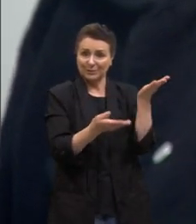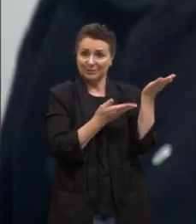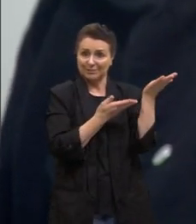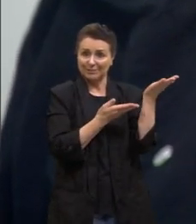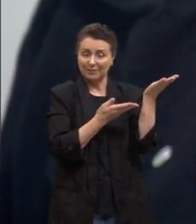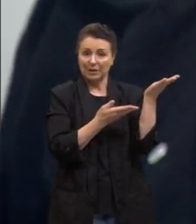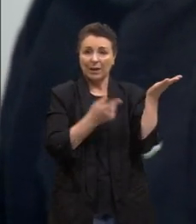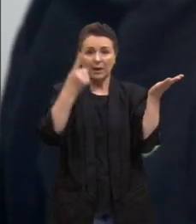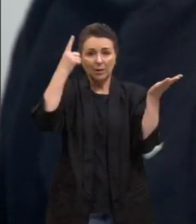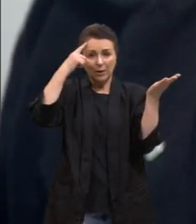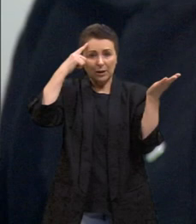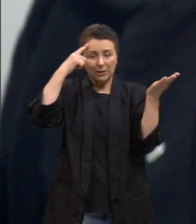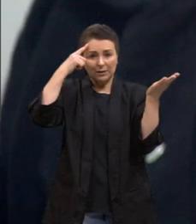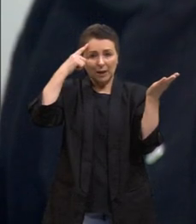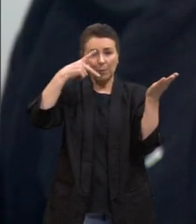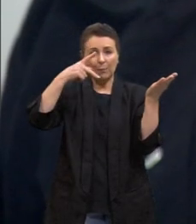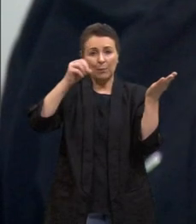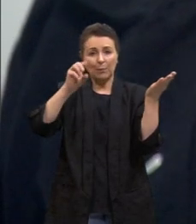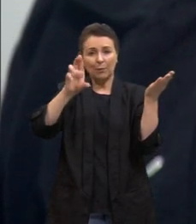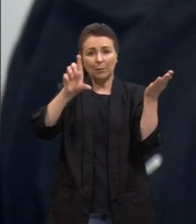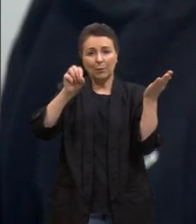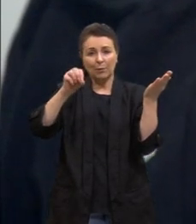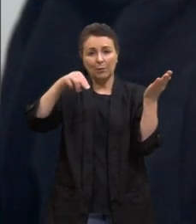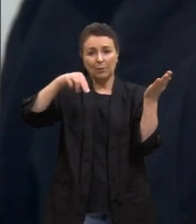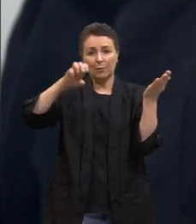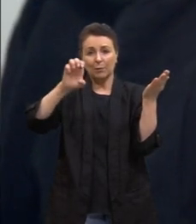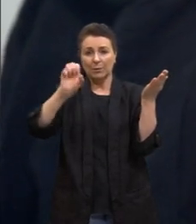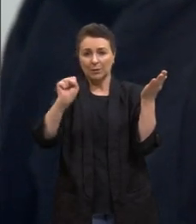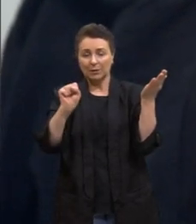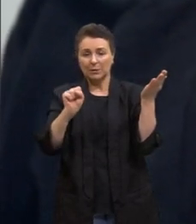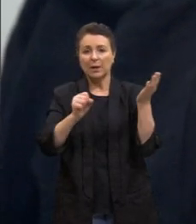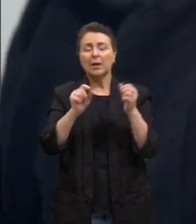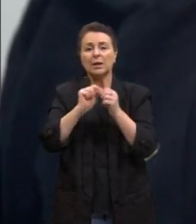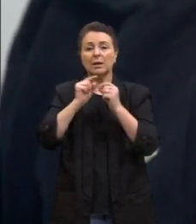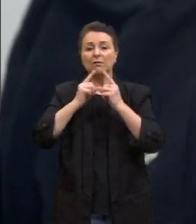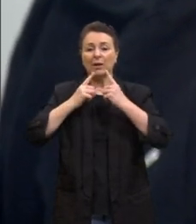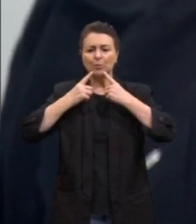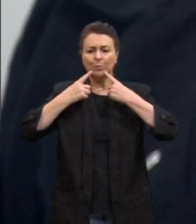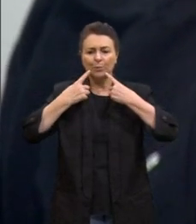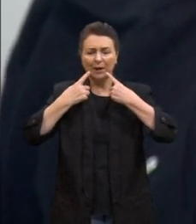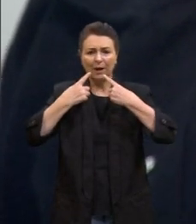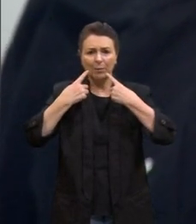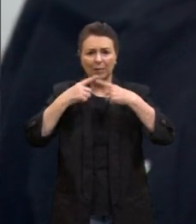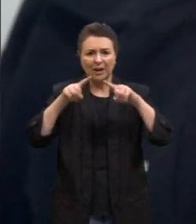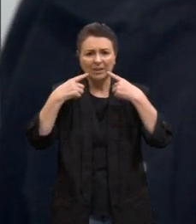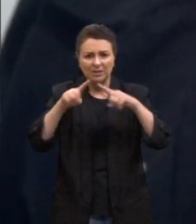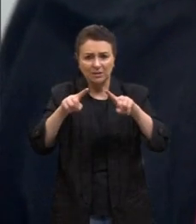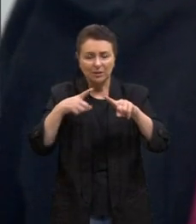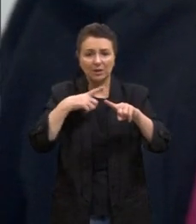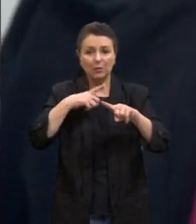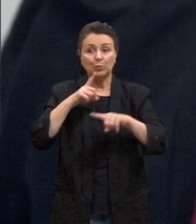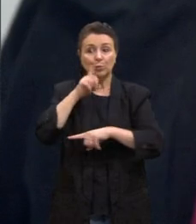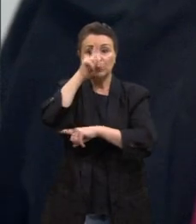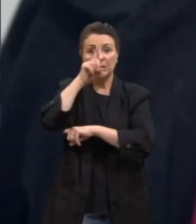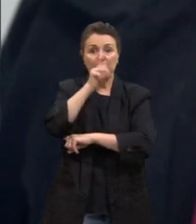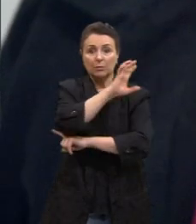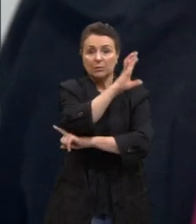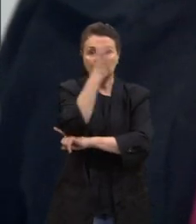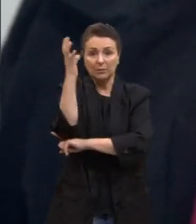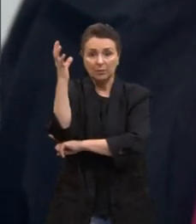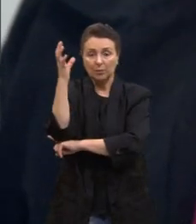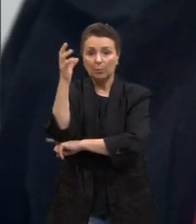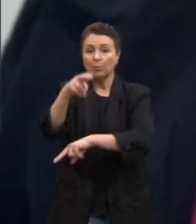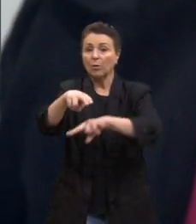é um Pensador polonês ele faz toda uma crítica toda uma uma dissertação sobre as questões dos riscos ambientais que o ser humano